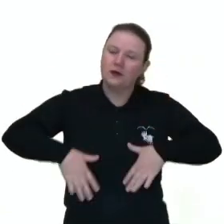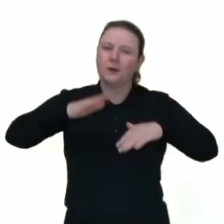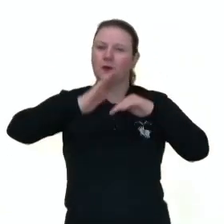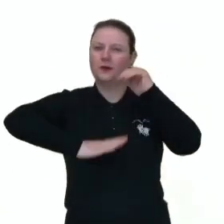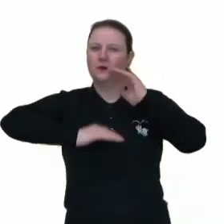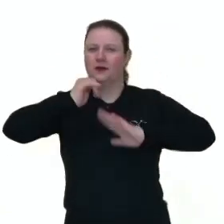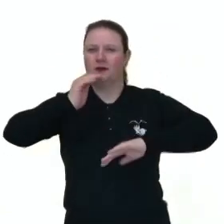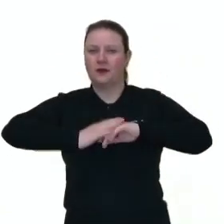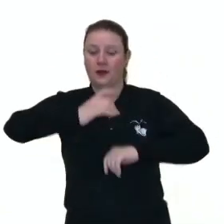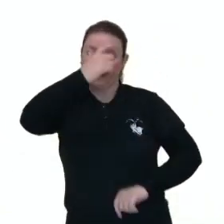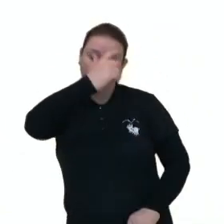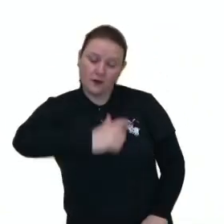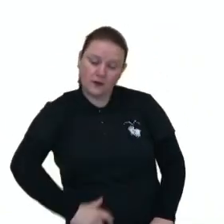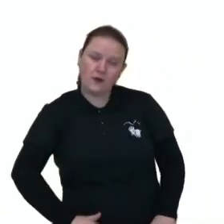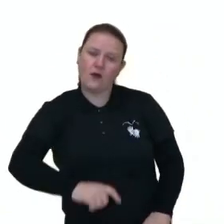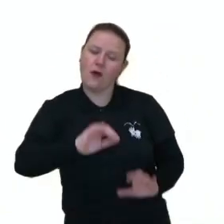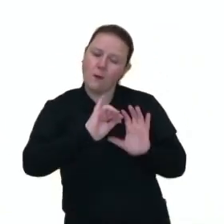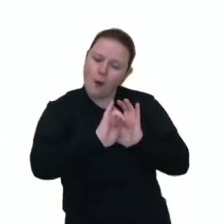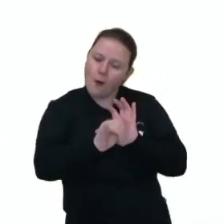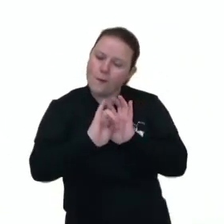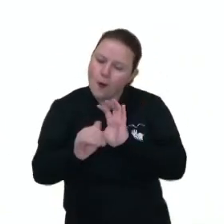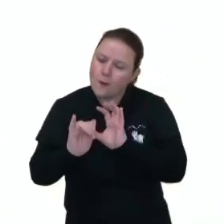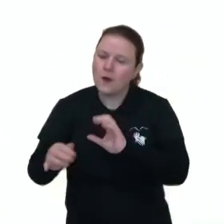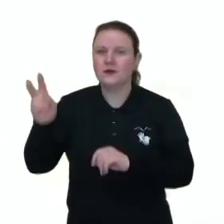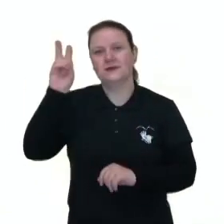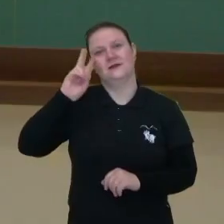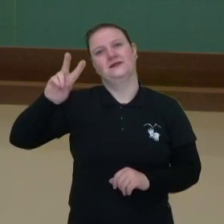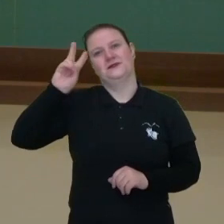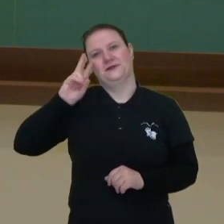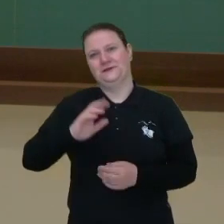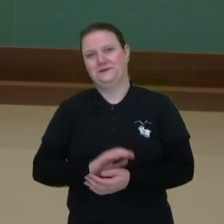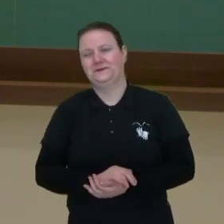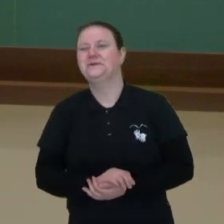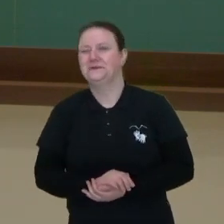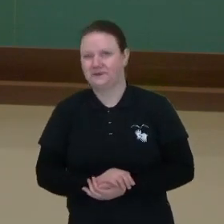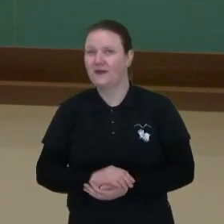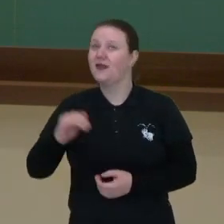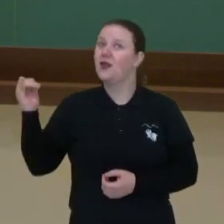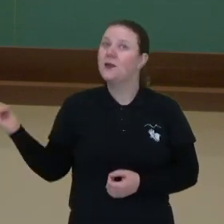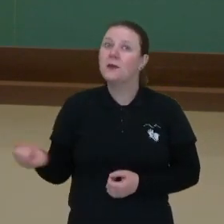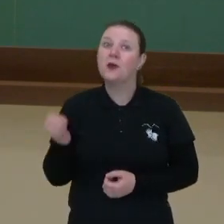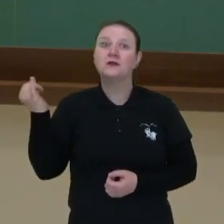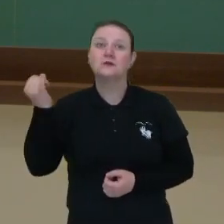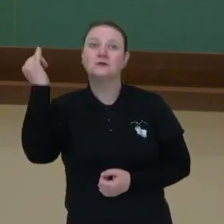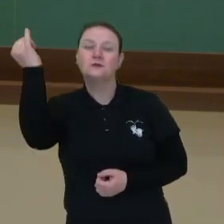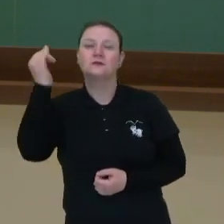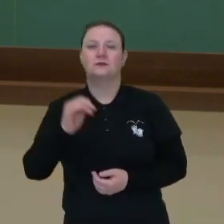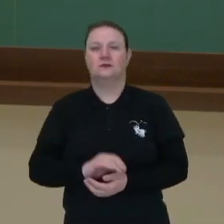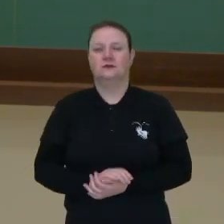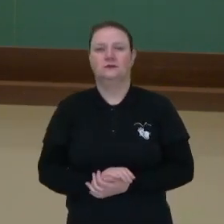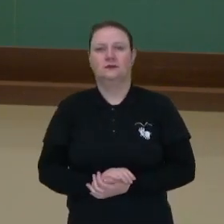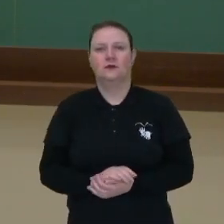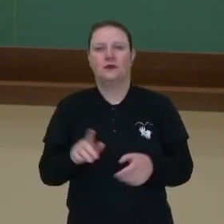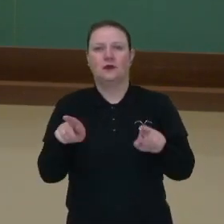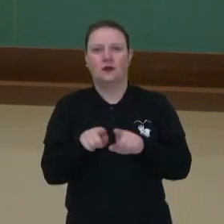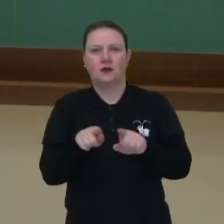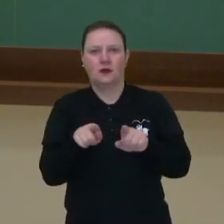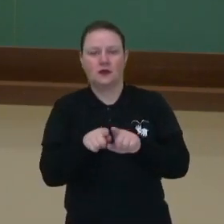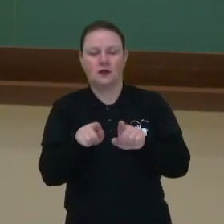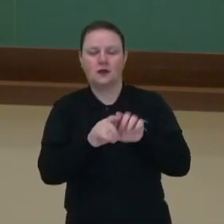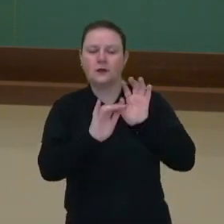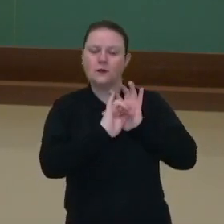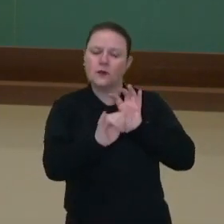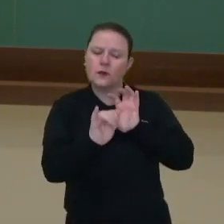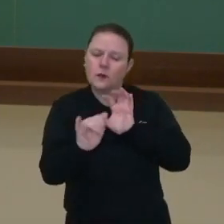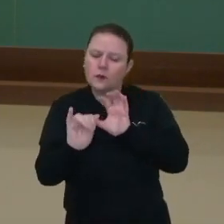de histórias. Então, isso aqui é bem importante, né? Então, essa questão aqui, né, do contador de